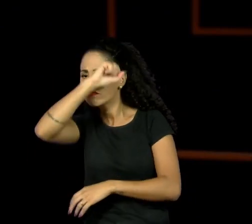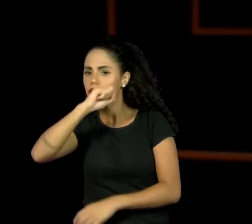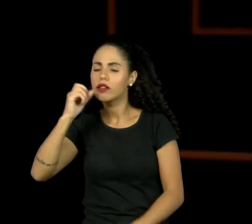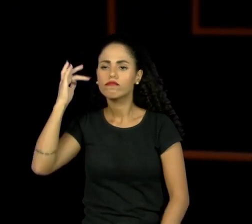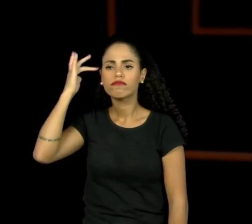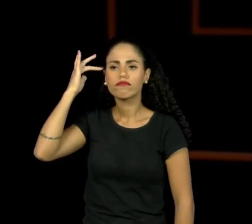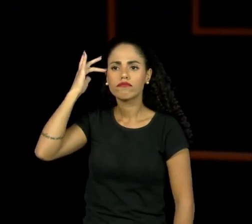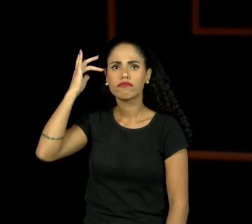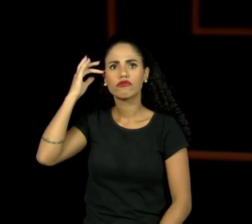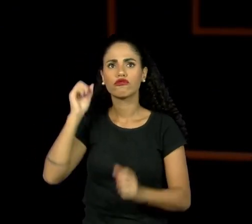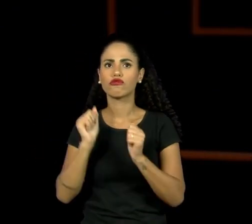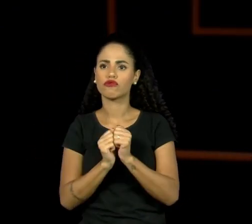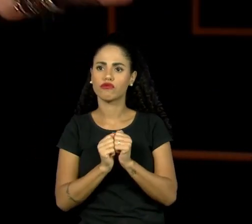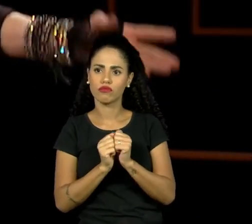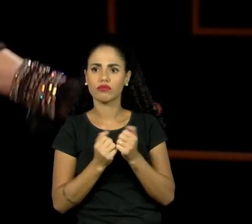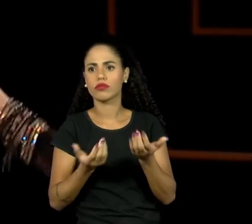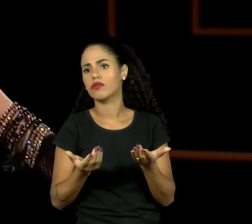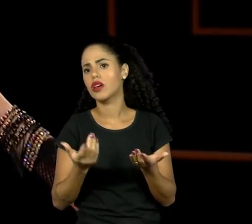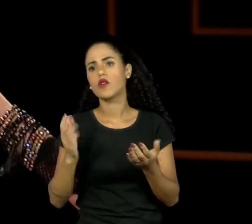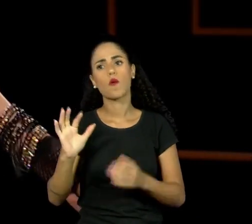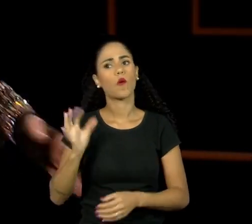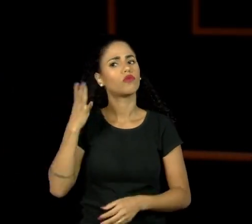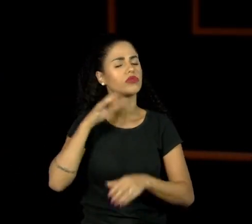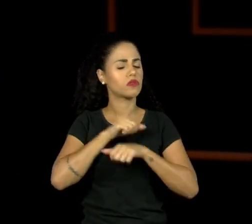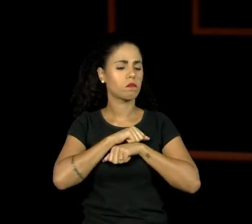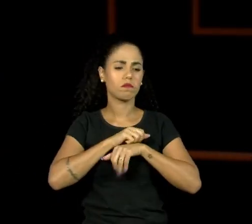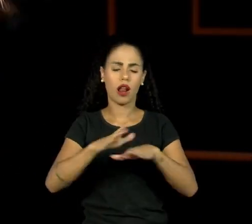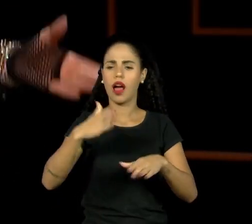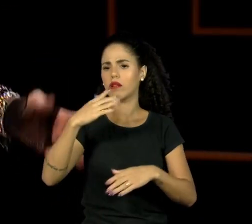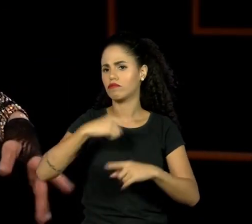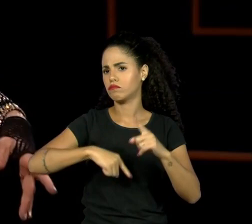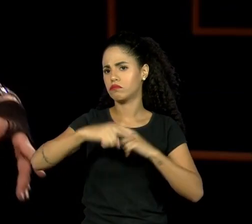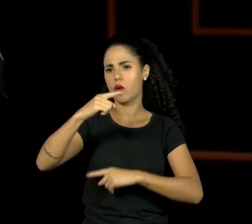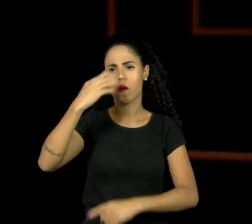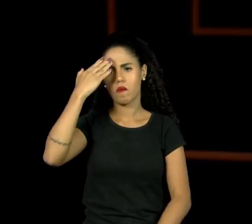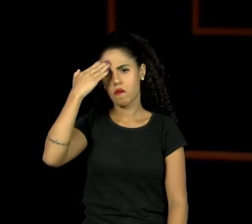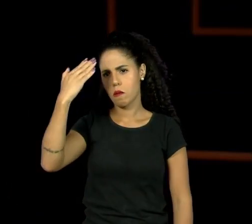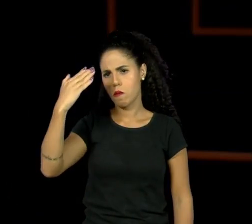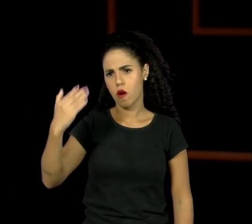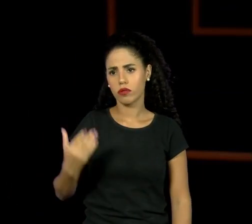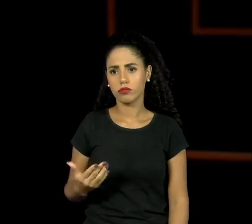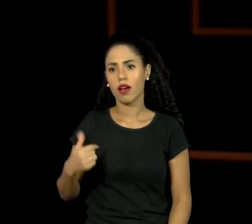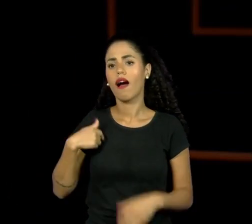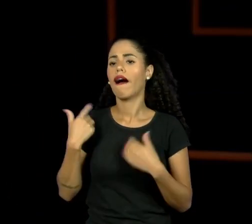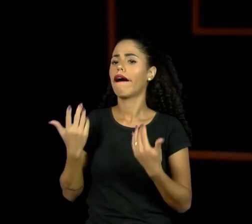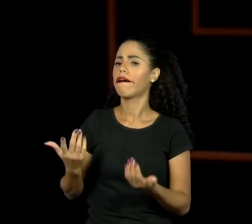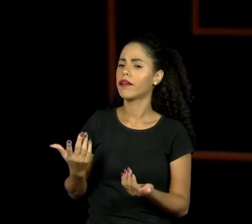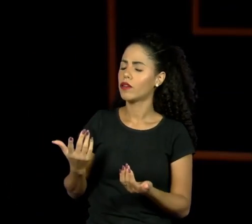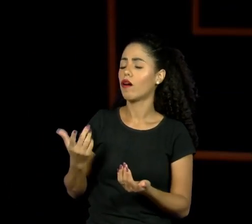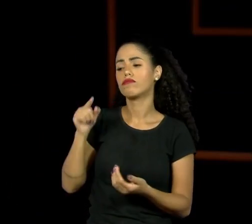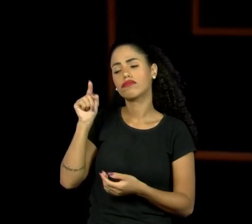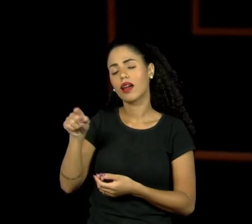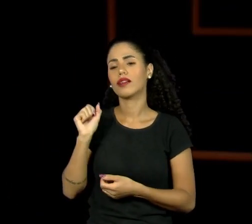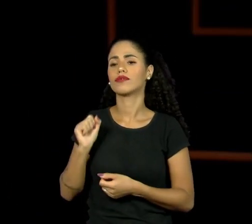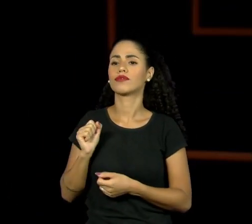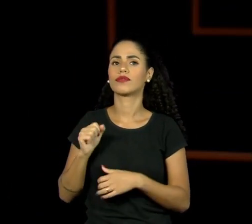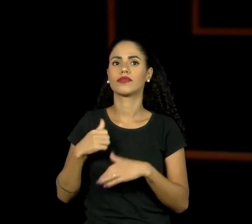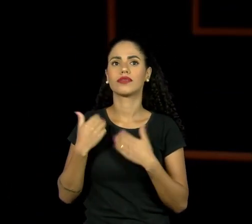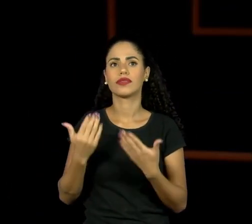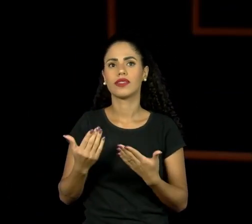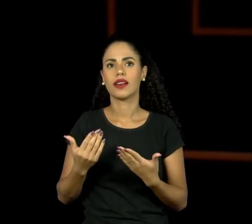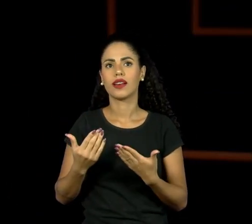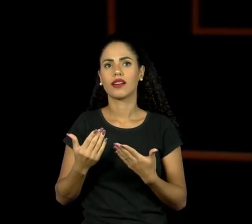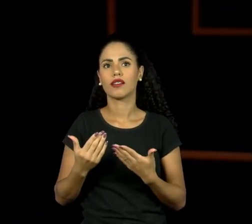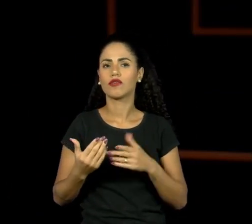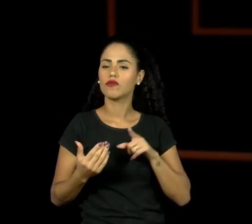Aí o Caetano faz o Menino do Rio, eu estouro geral. Eu falei, olha o presente chegando. Que era o cara que estava naquele dia no